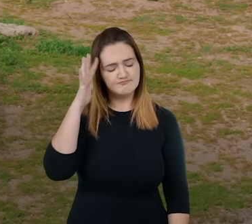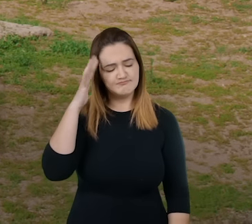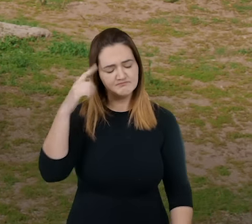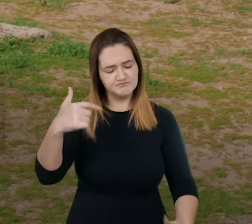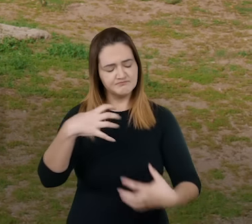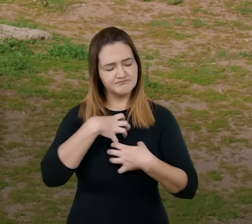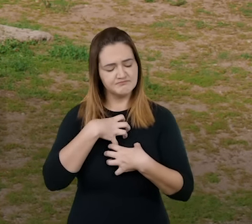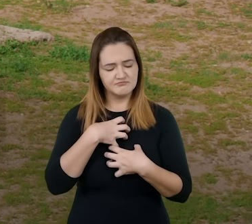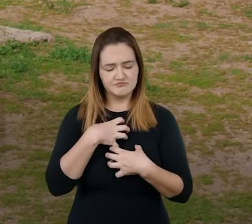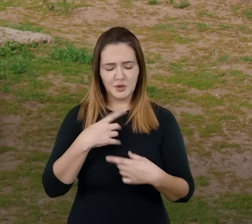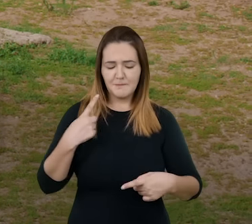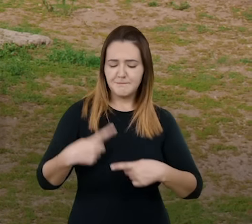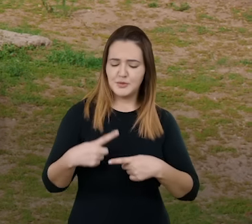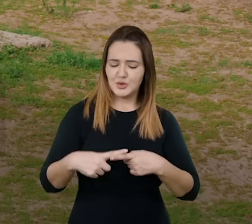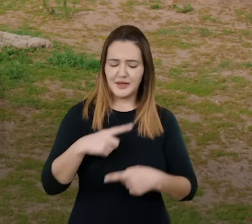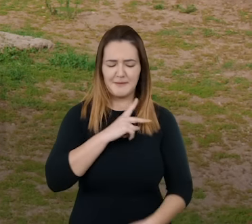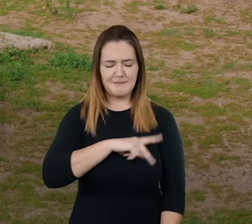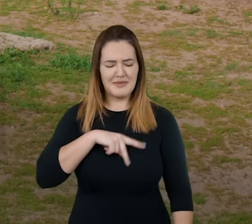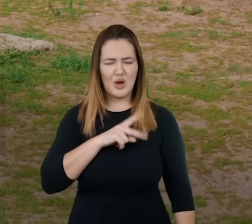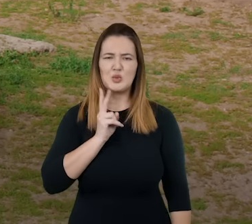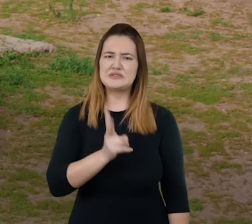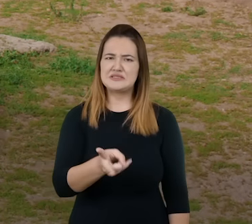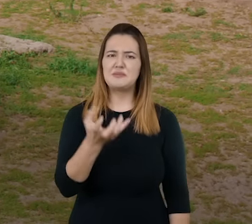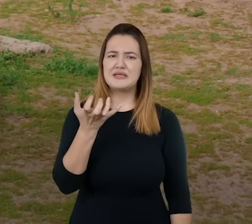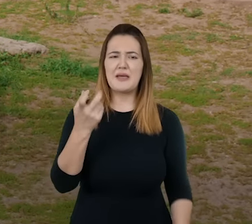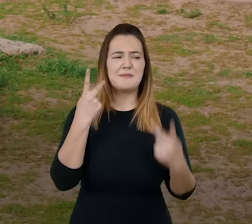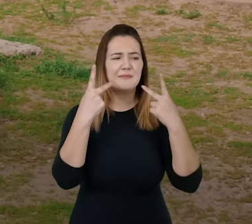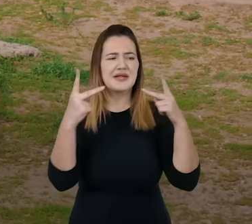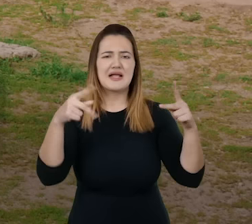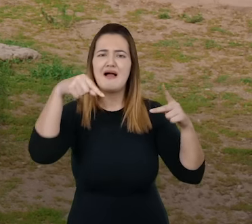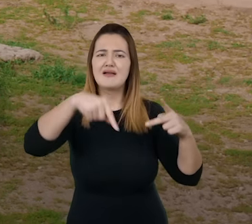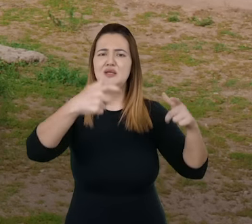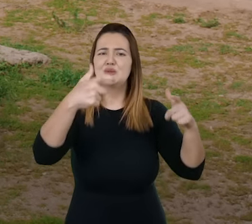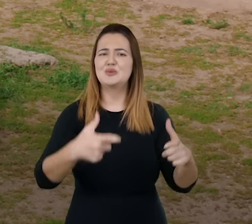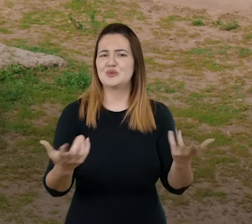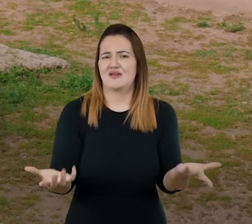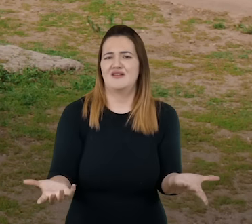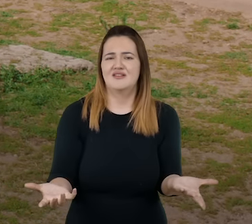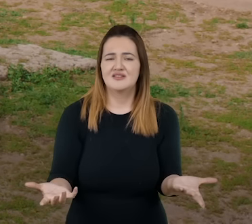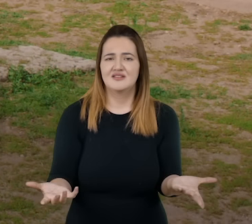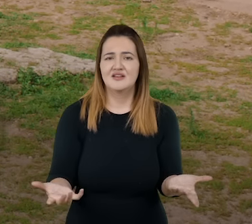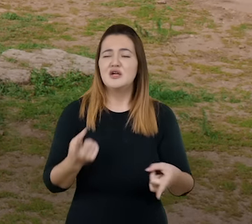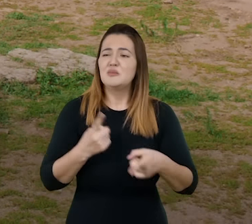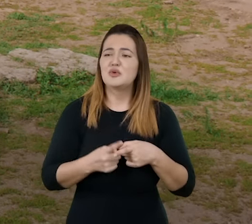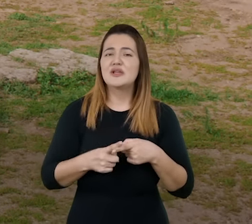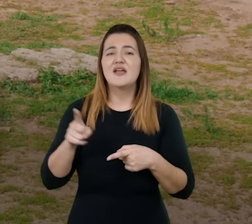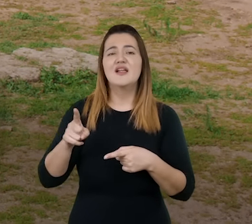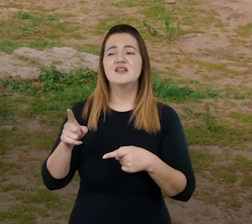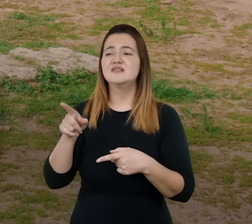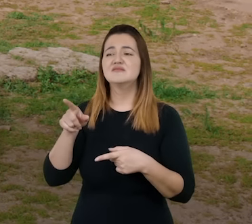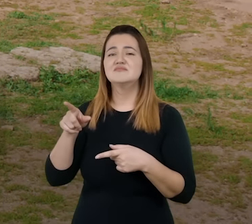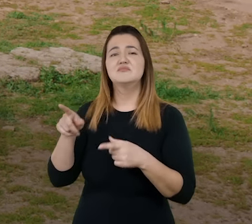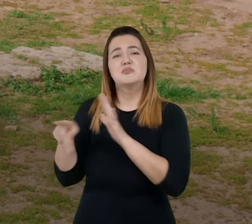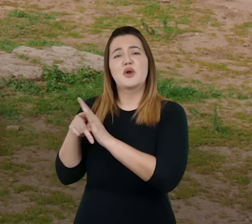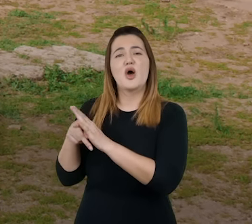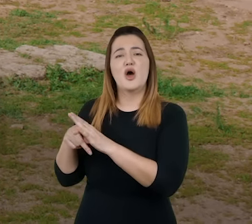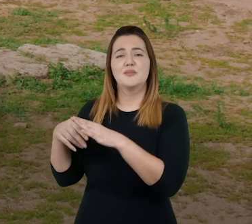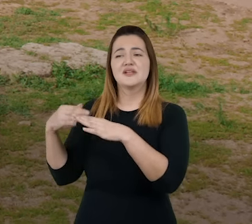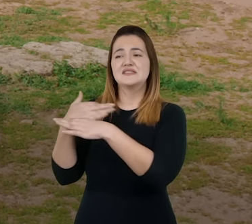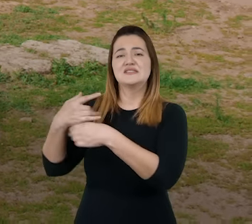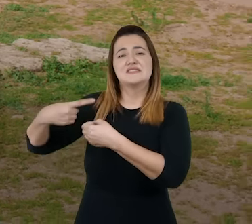mesmo. Por que Paulo insistia tanto em pregar nesse lugar? Por que ele não permaneceu na sua carreira promissora